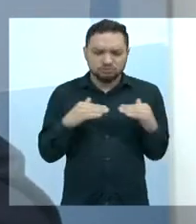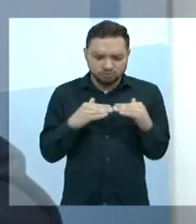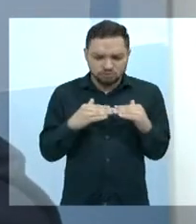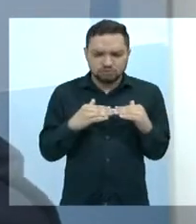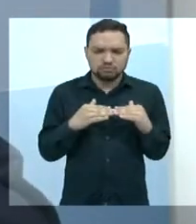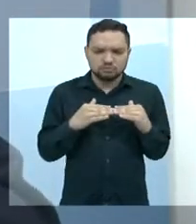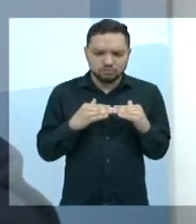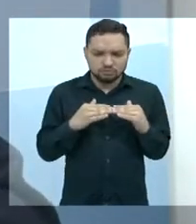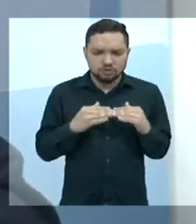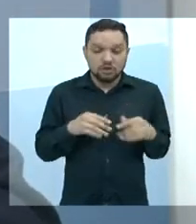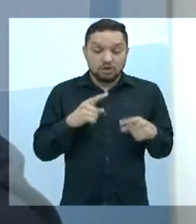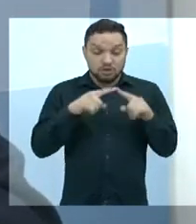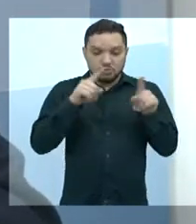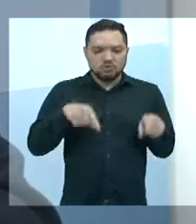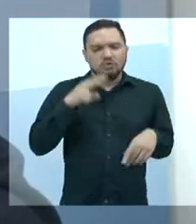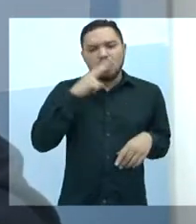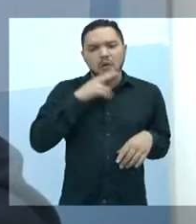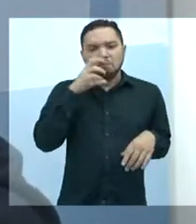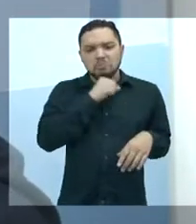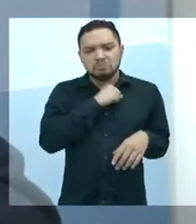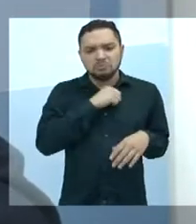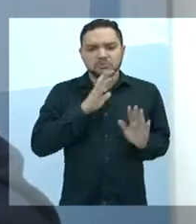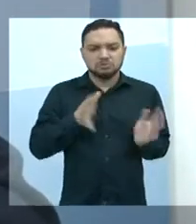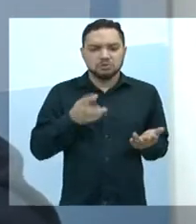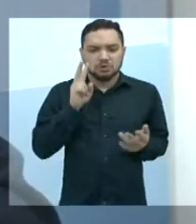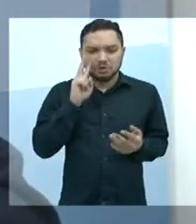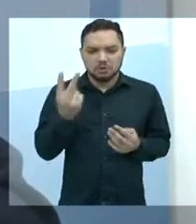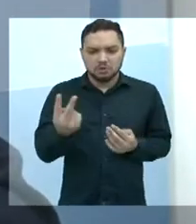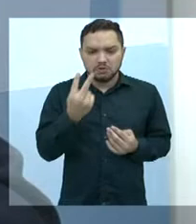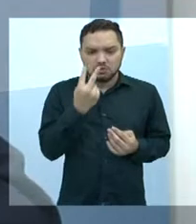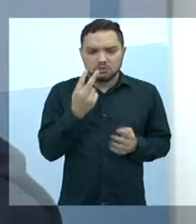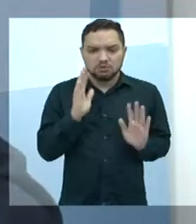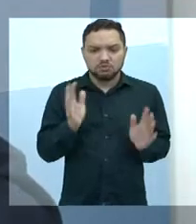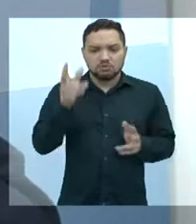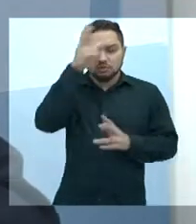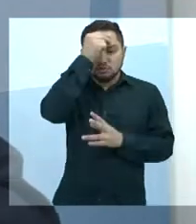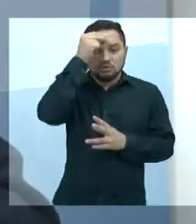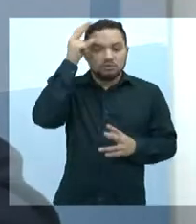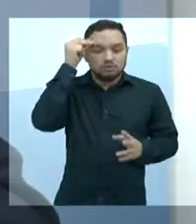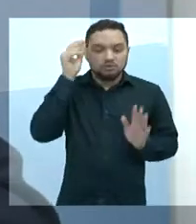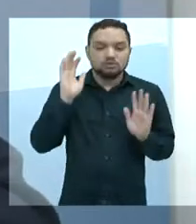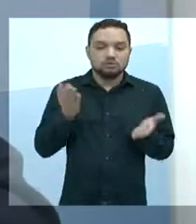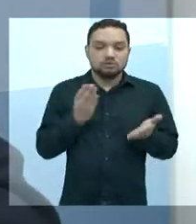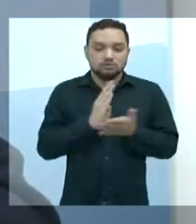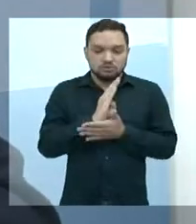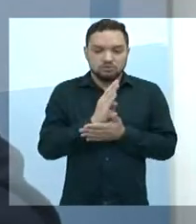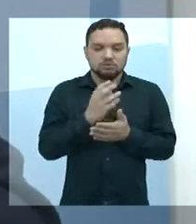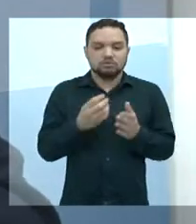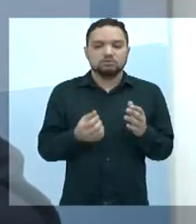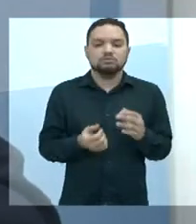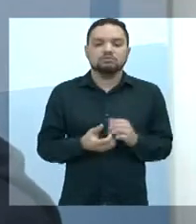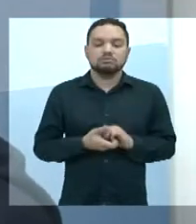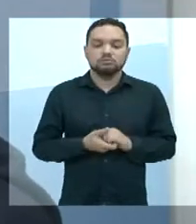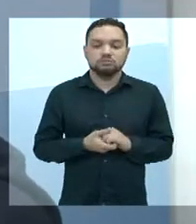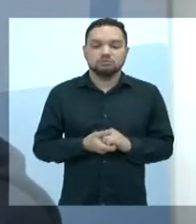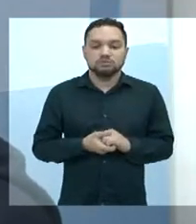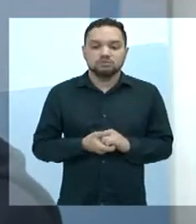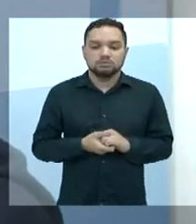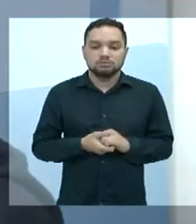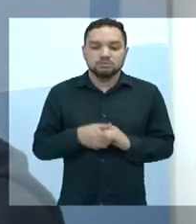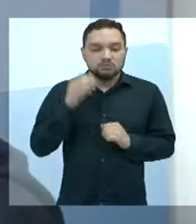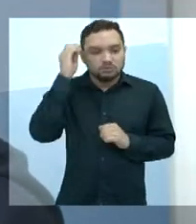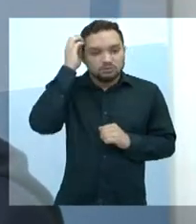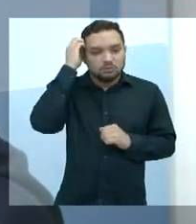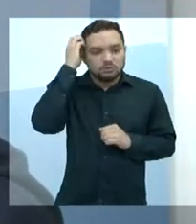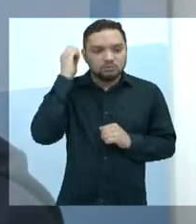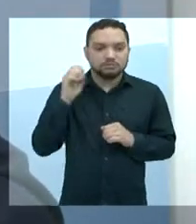rápida, tramitação rápida, e foi reconhecida aí pelo prefeito e também é lei. Esse agendamento, às vezes